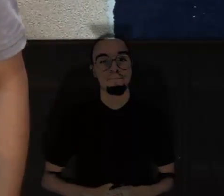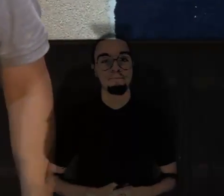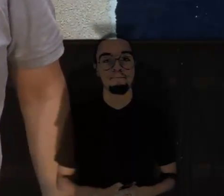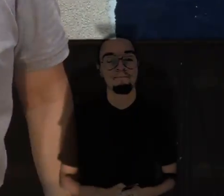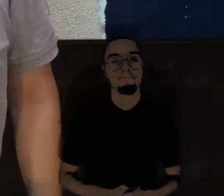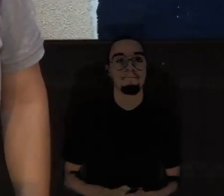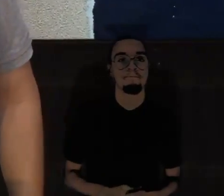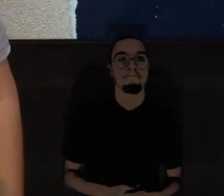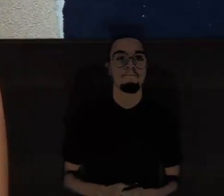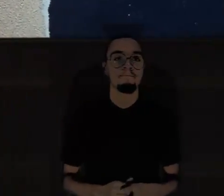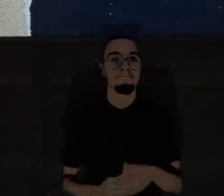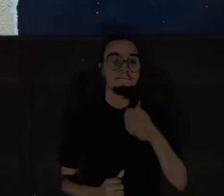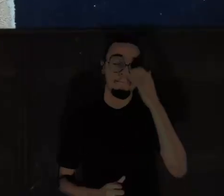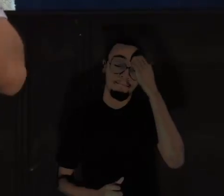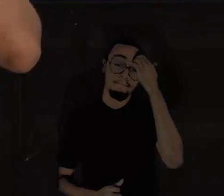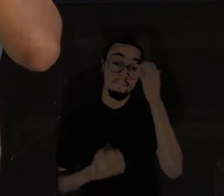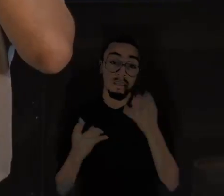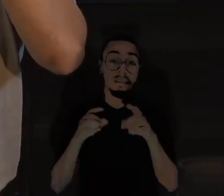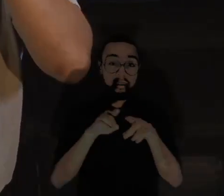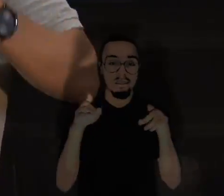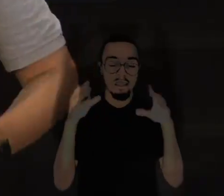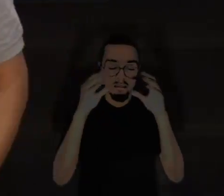agora.